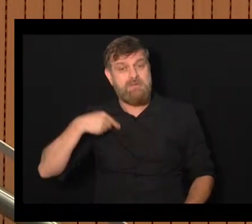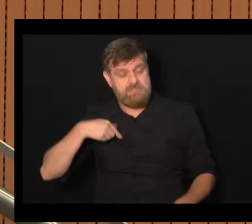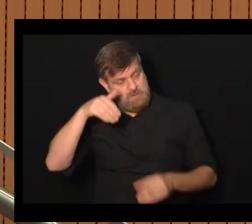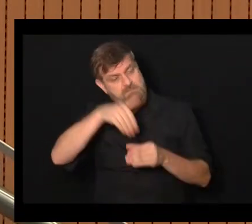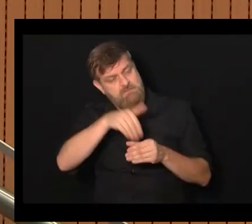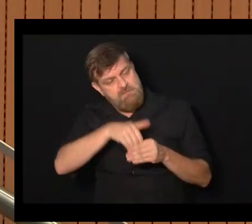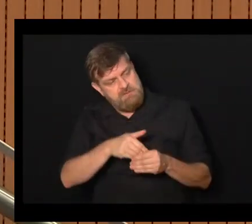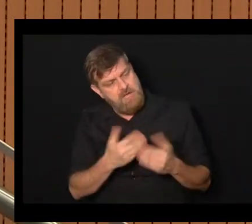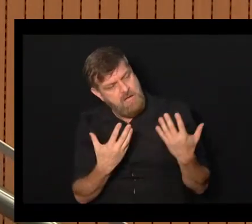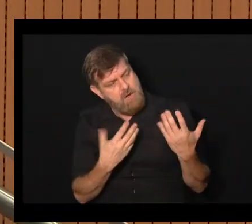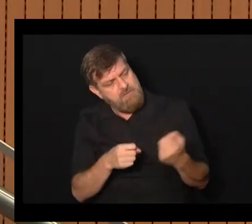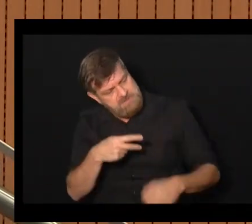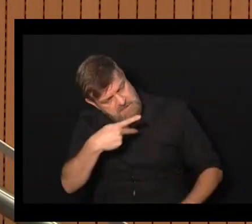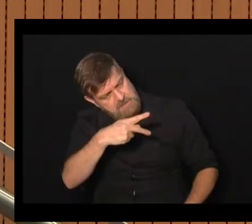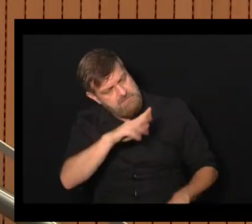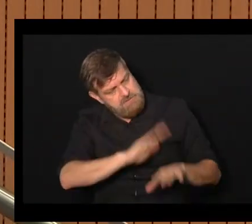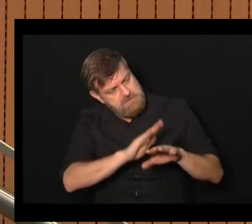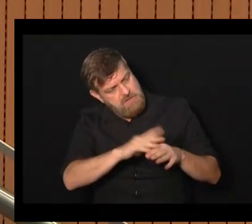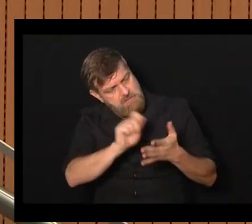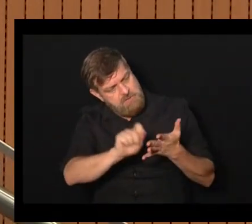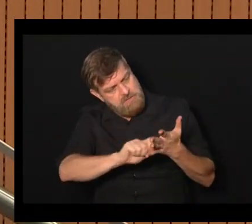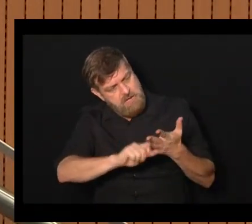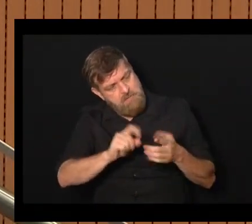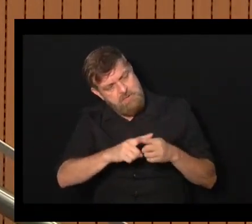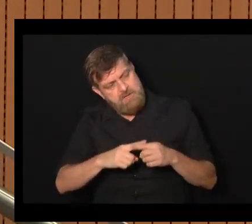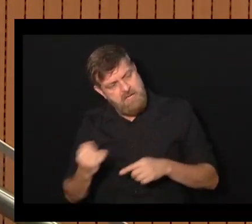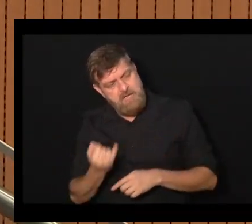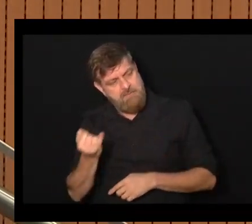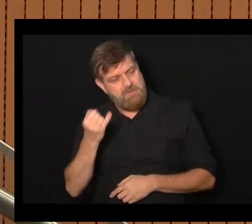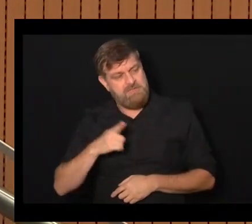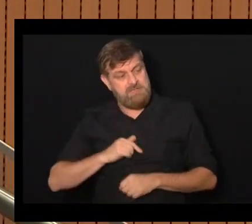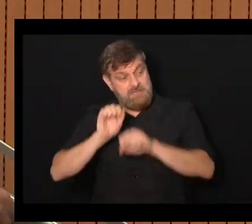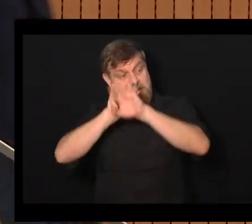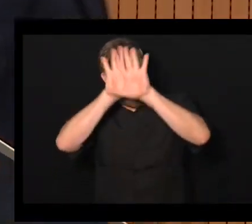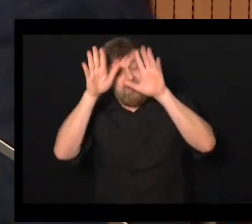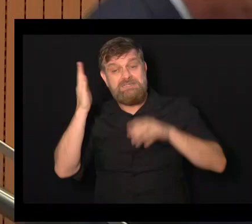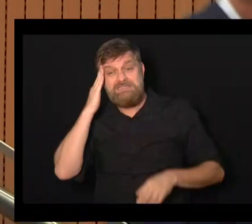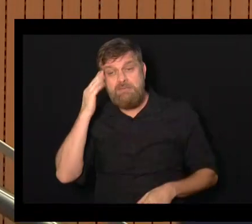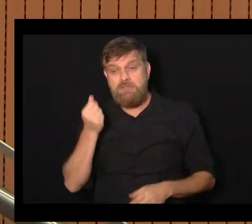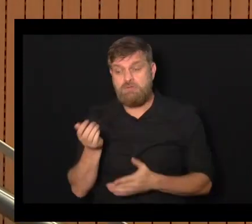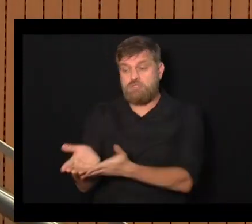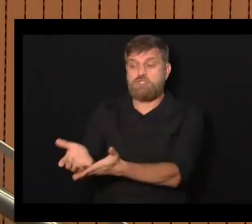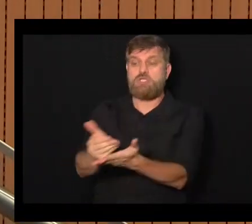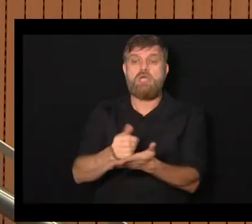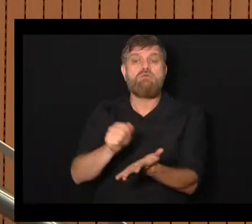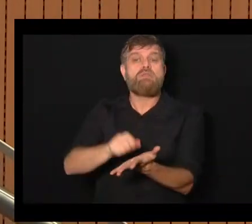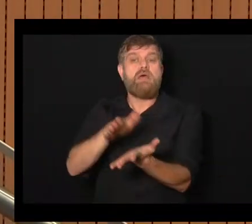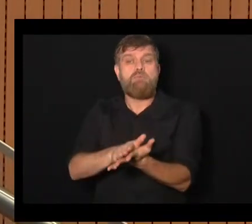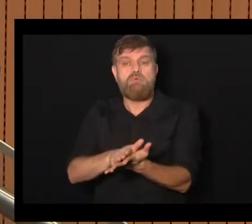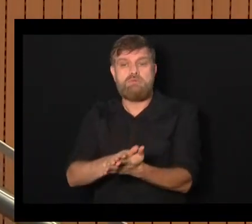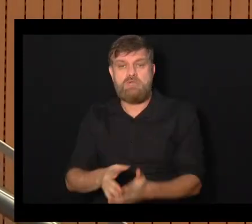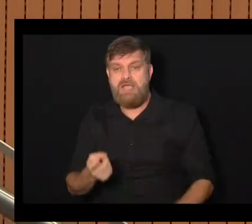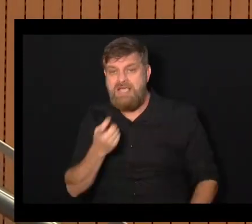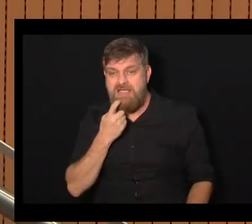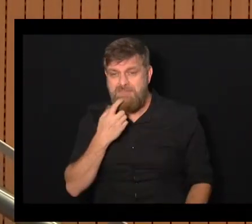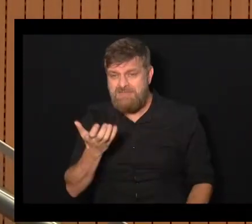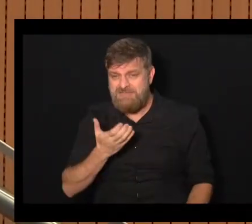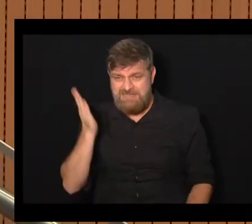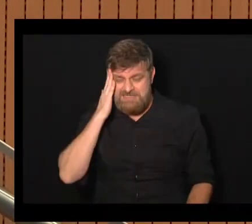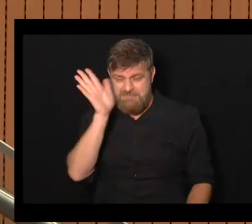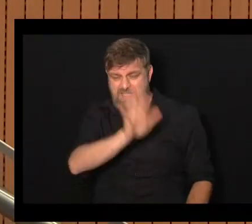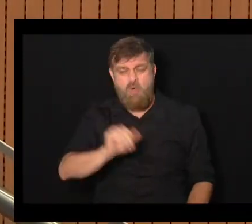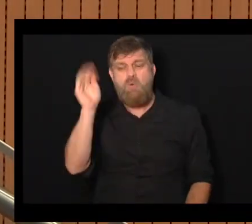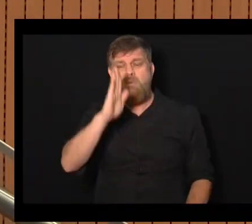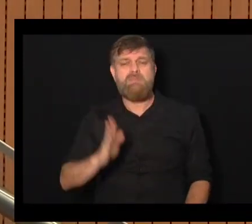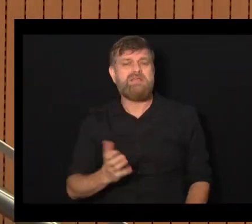favor do seu projeto, porque eu acho que é válido a transparência do dinheiro das multas. Todo mundo quer saber, não é só em Campinas, não. O Brasil quer